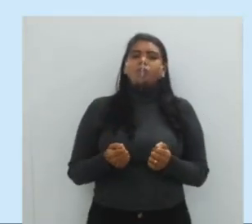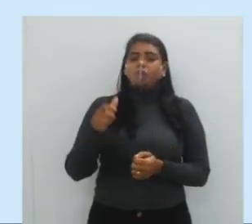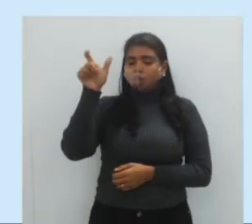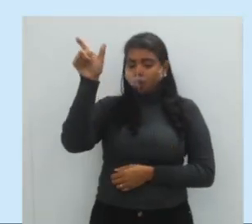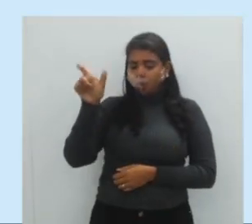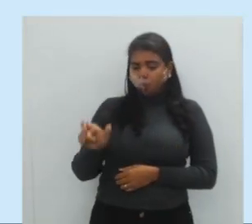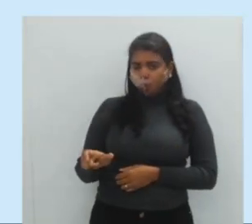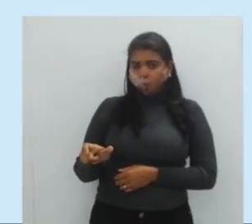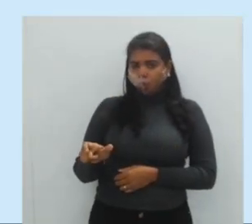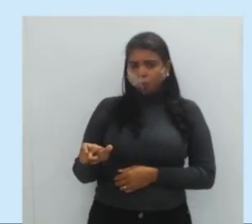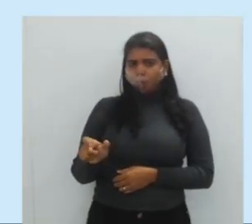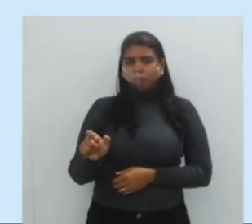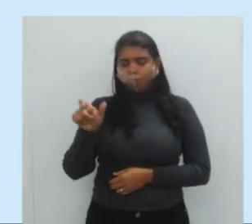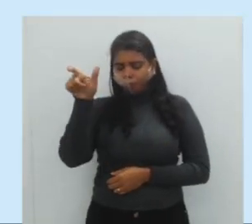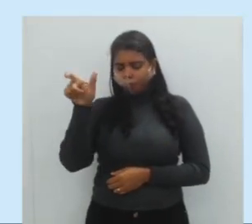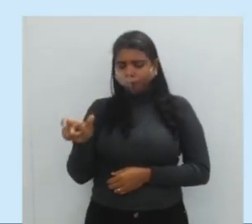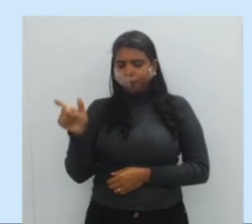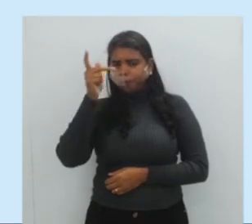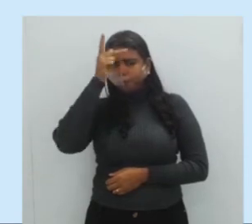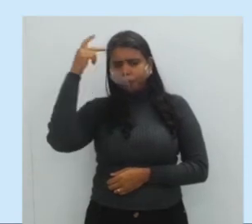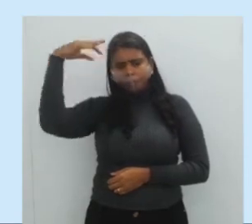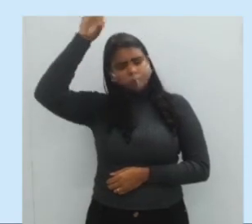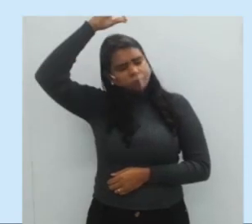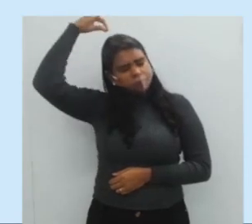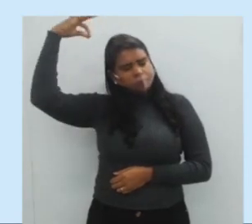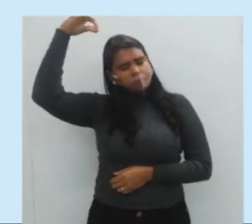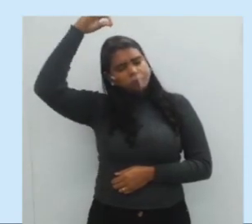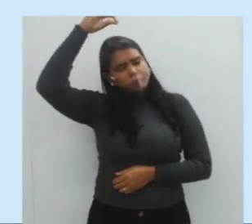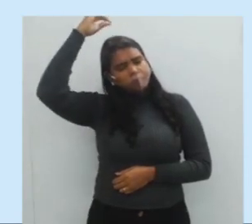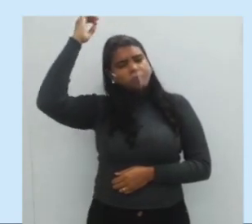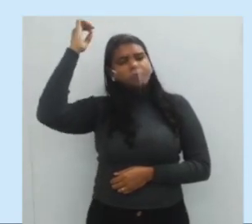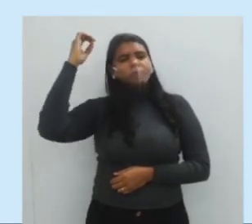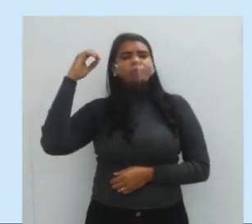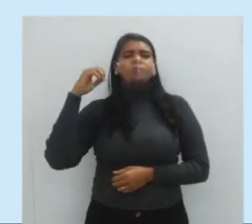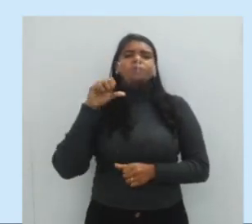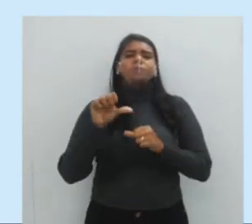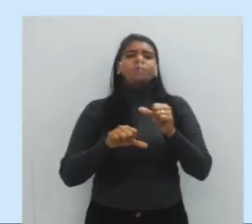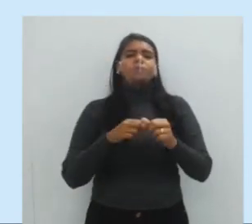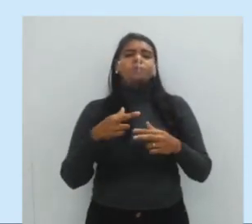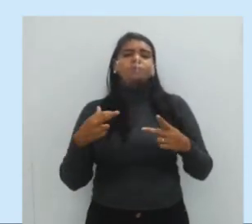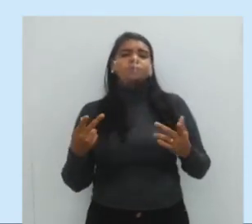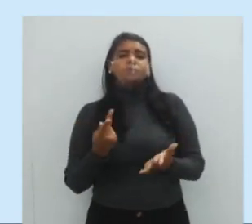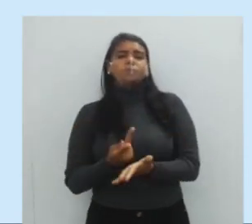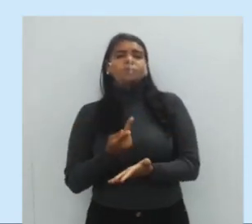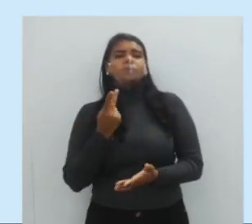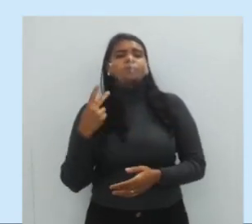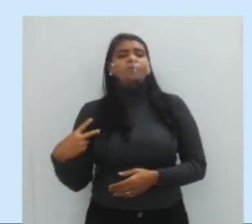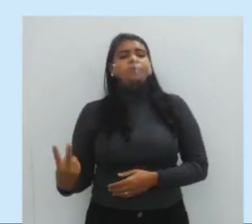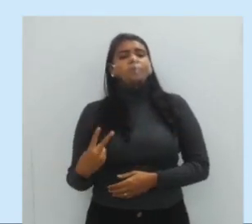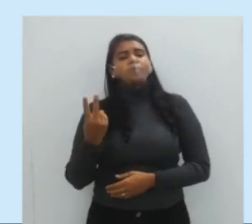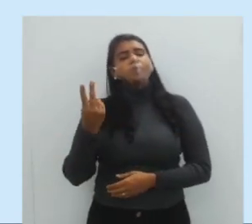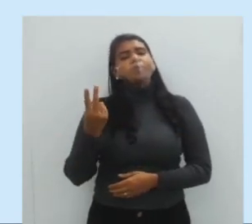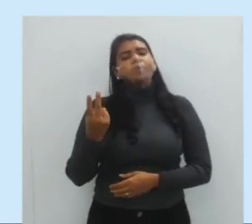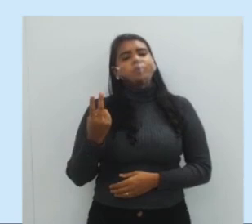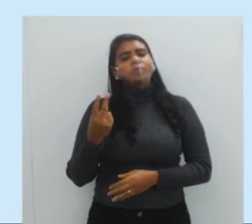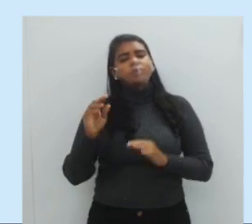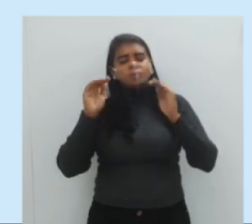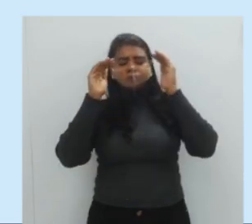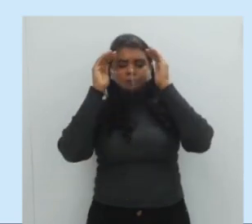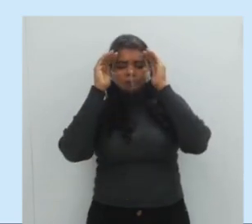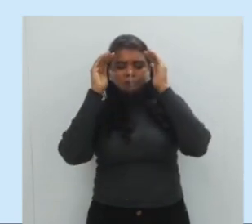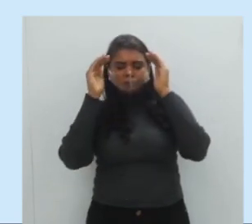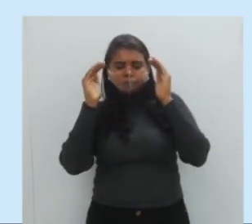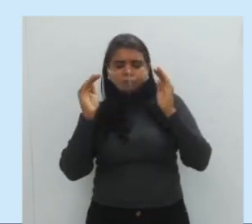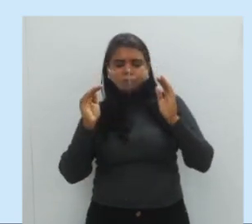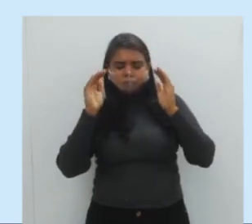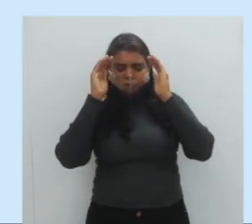humanidade, o humano, o ser humano, com a espiritualidade, o transcendental e os valores morais. Mais uma